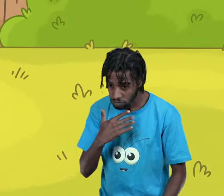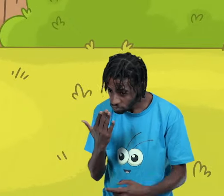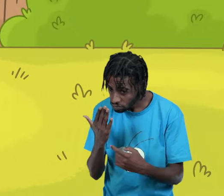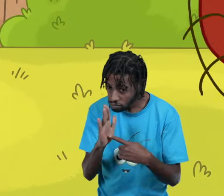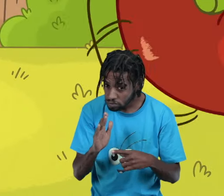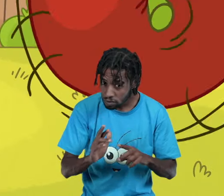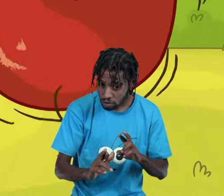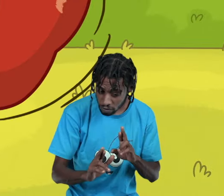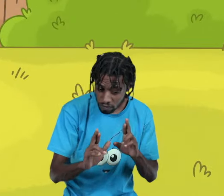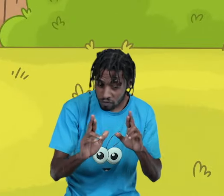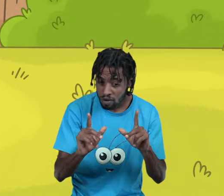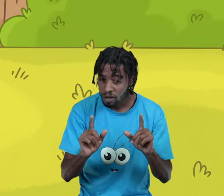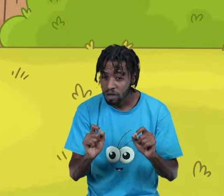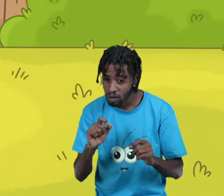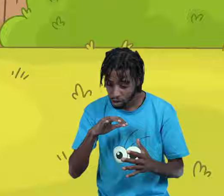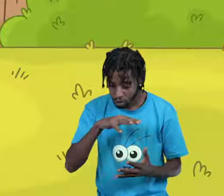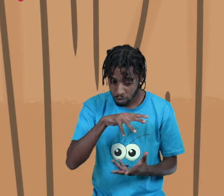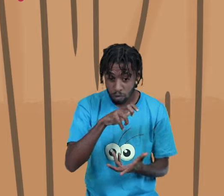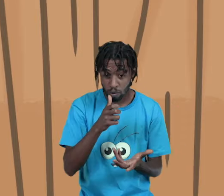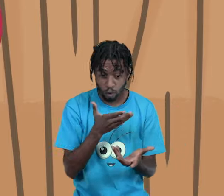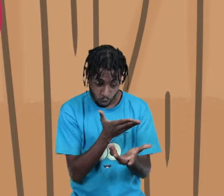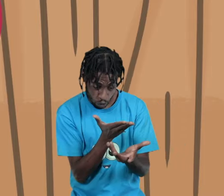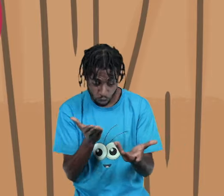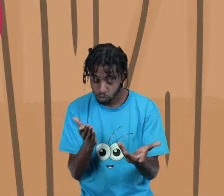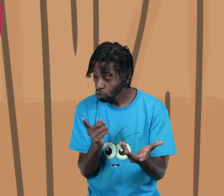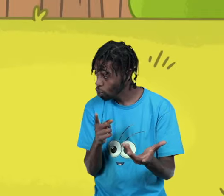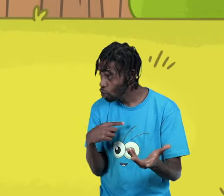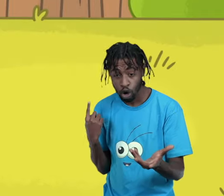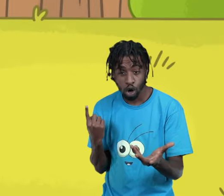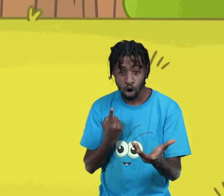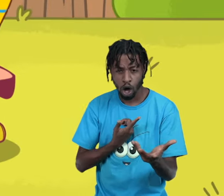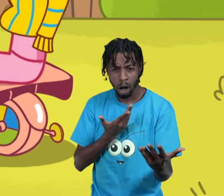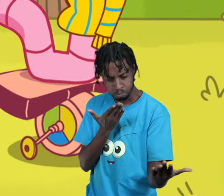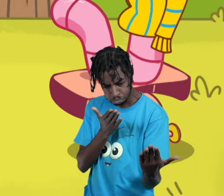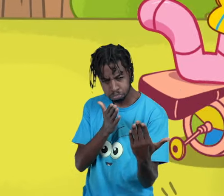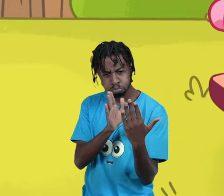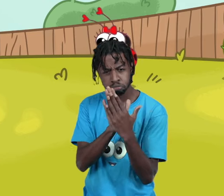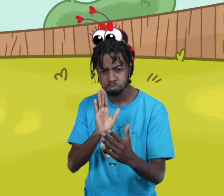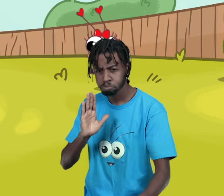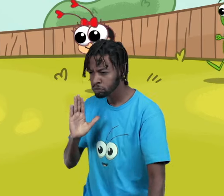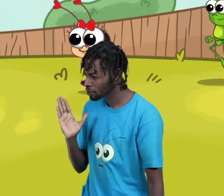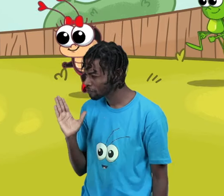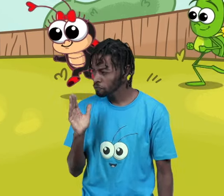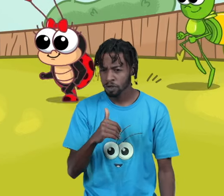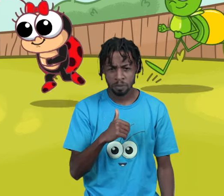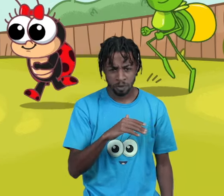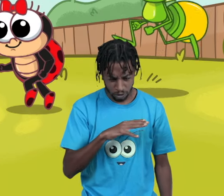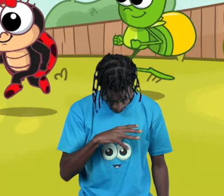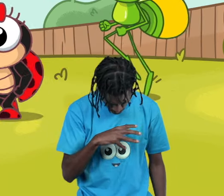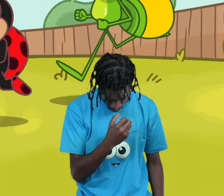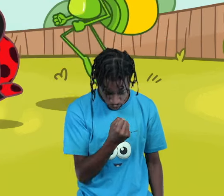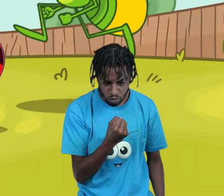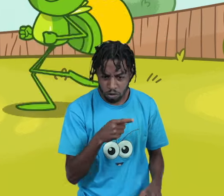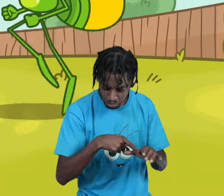diferente Depois o mundo enfrentar Mais corajoso